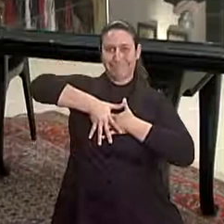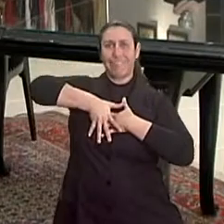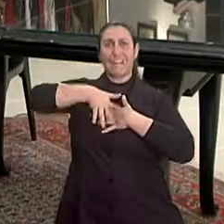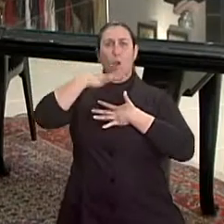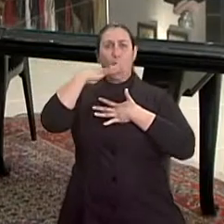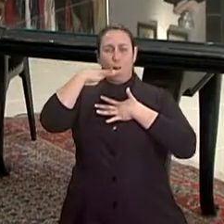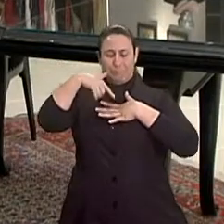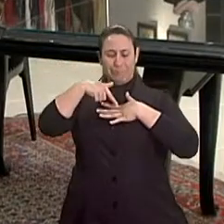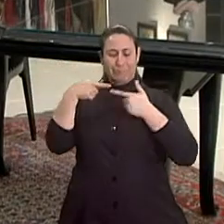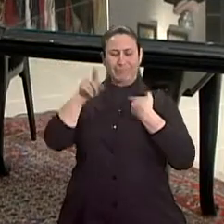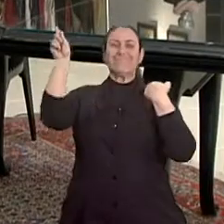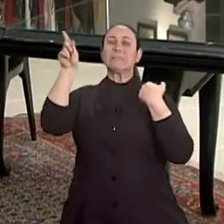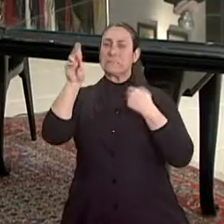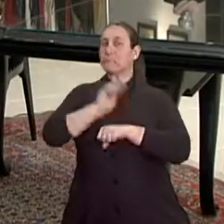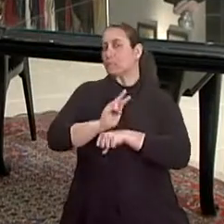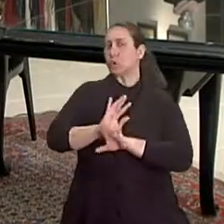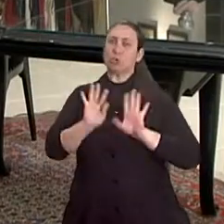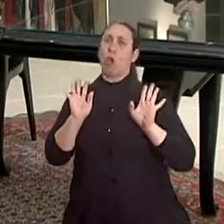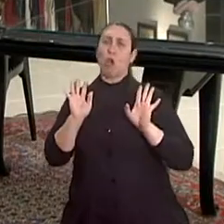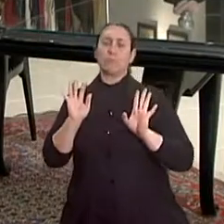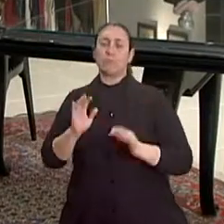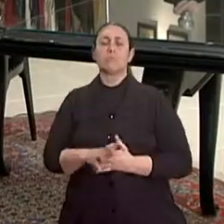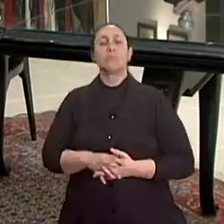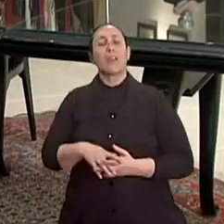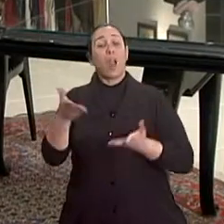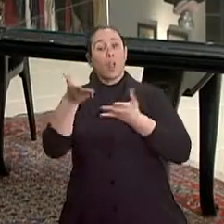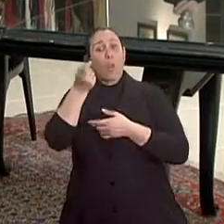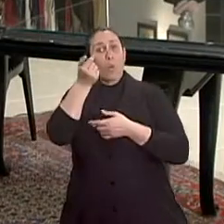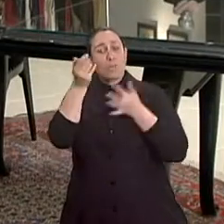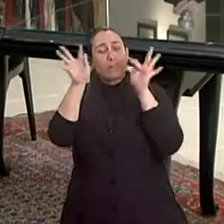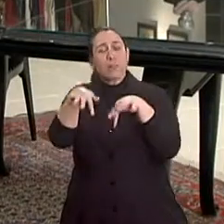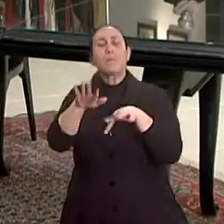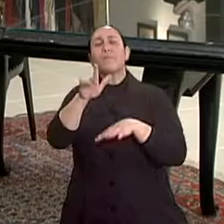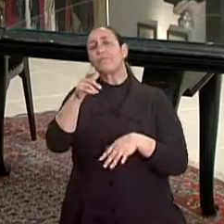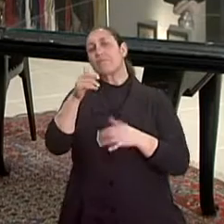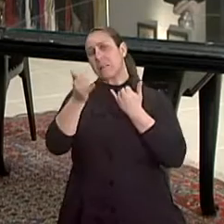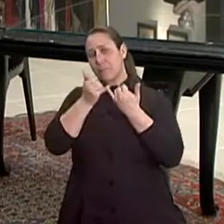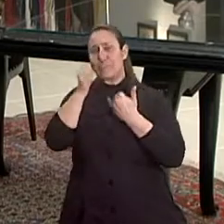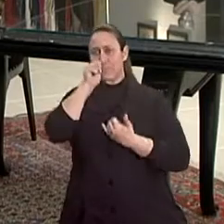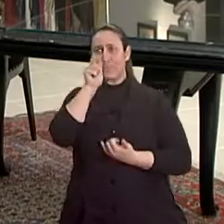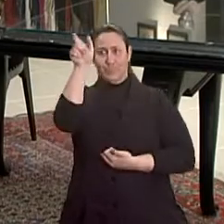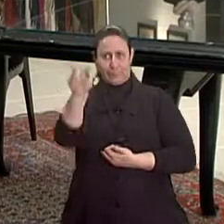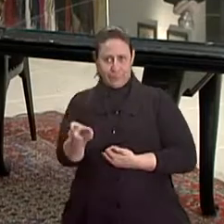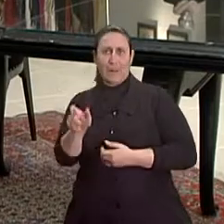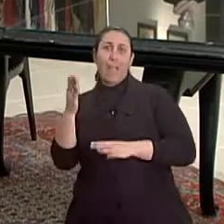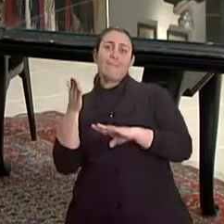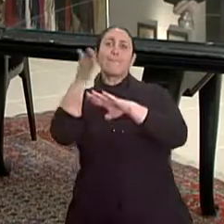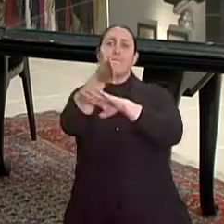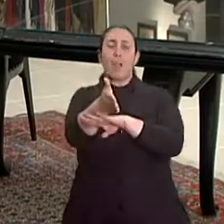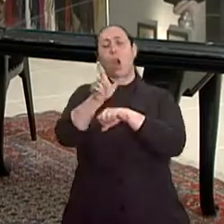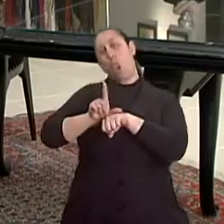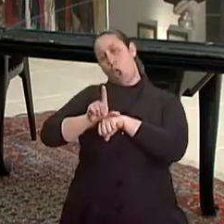básicos. Nós estamos encerrando o primeiro bloco, mas tu, na hora que a cliente vai na loja para saber e dizer assim,